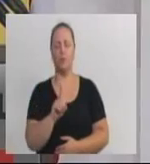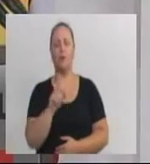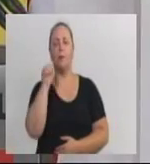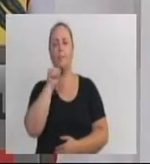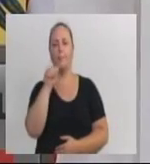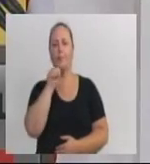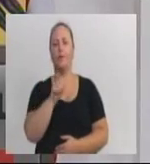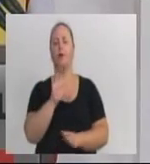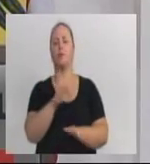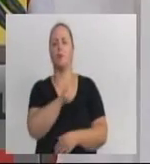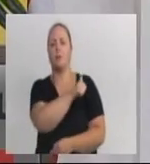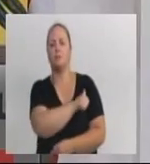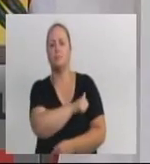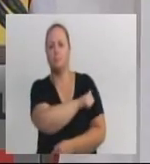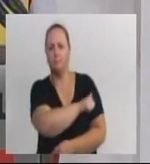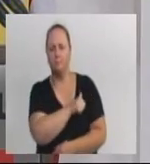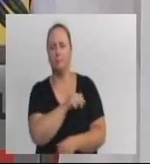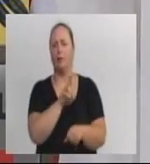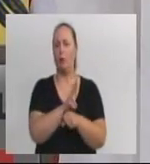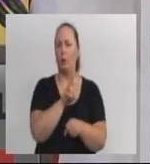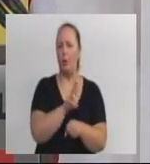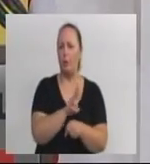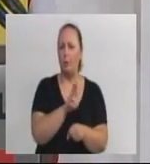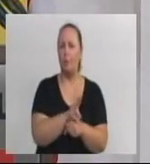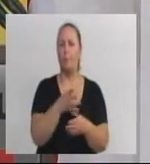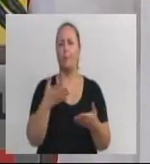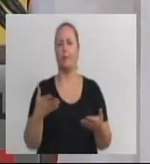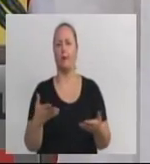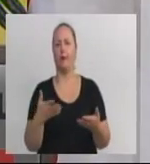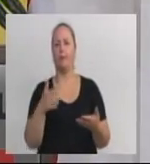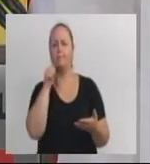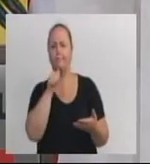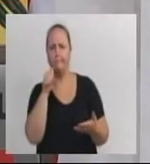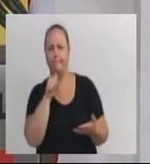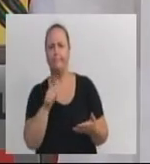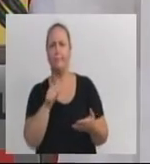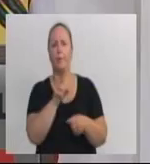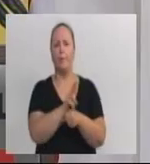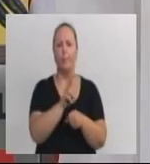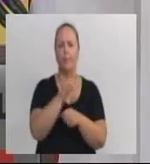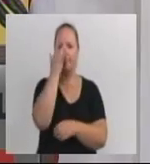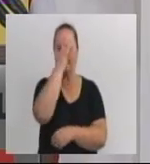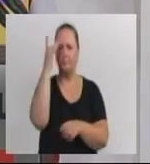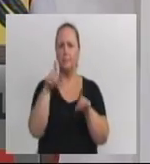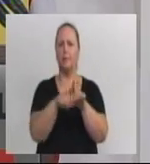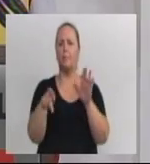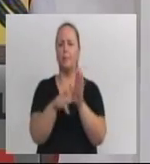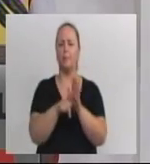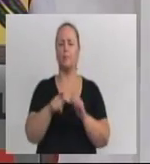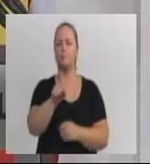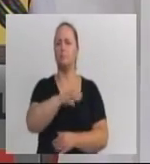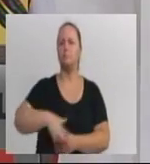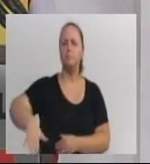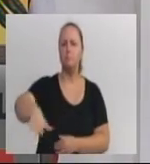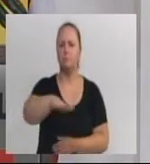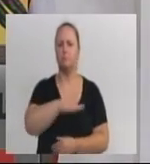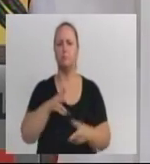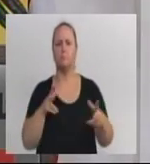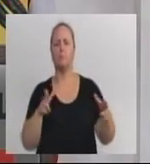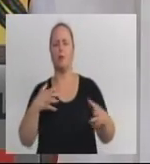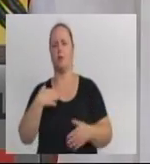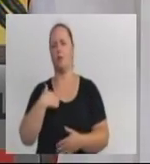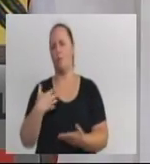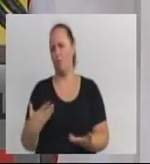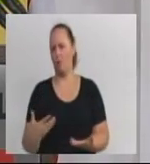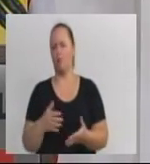enfermeiras, doulas, pessoas da sociedade civil, assim como eu. Tá? O